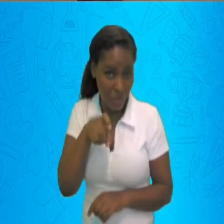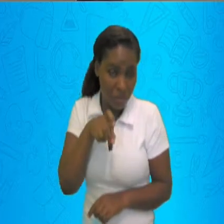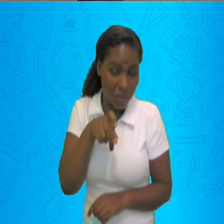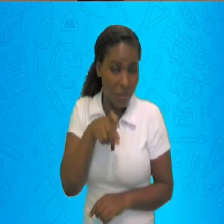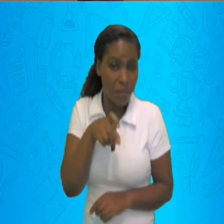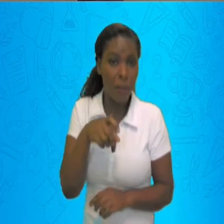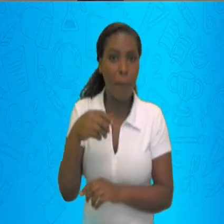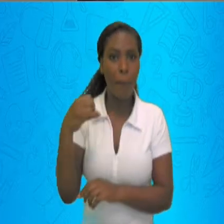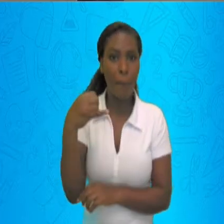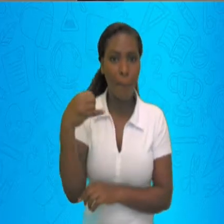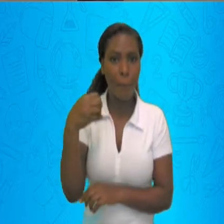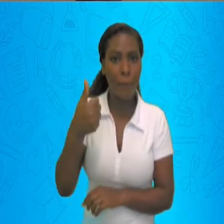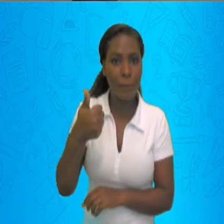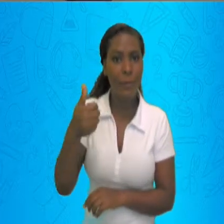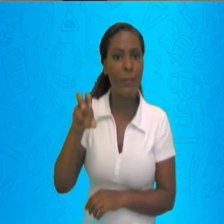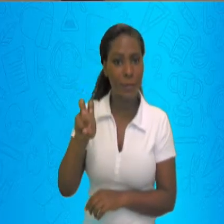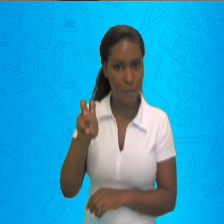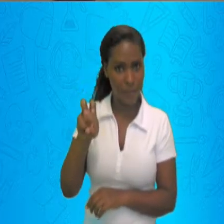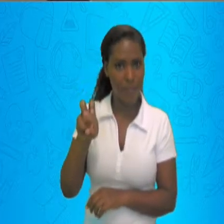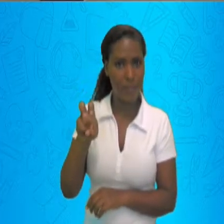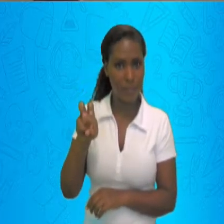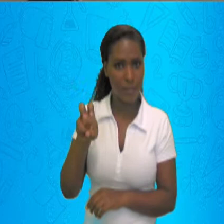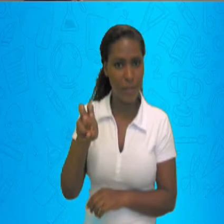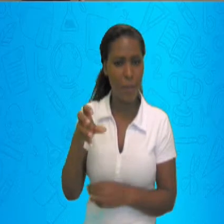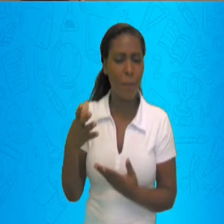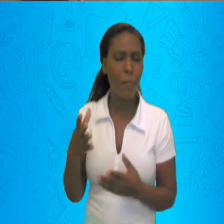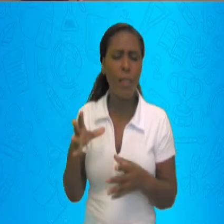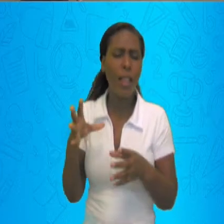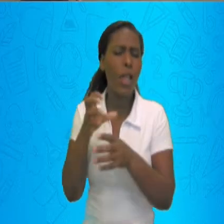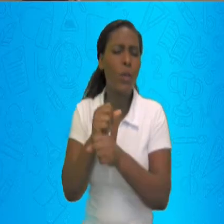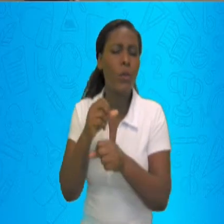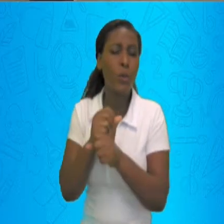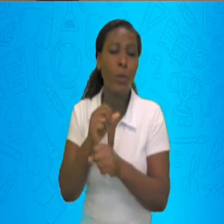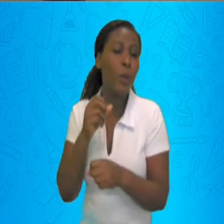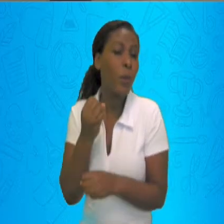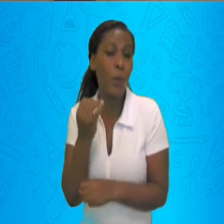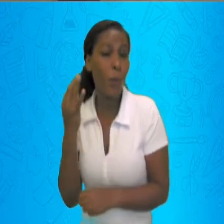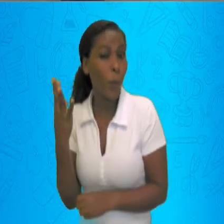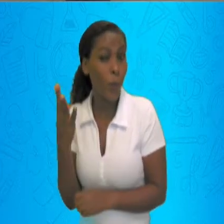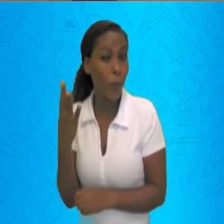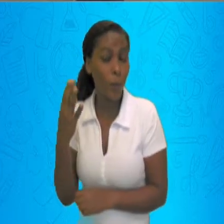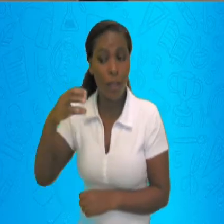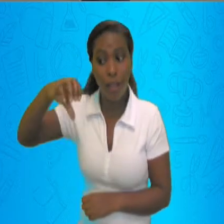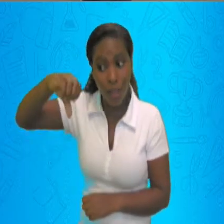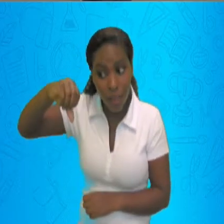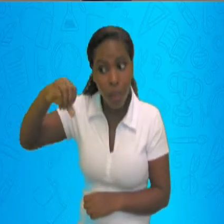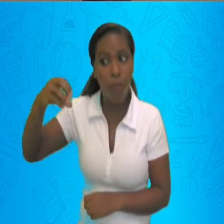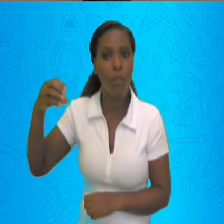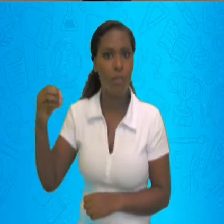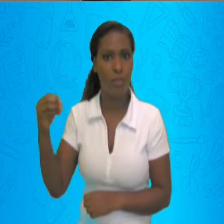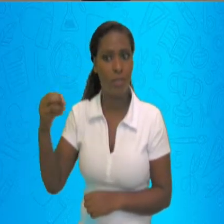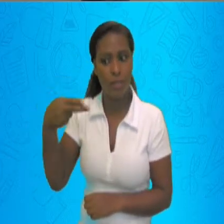menos 15, tem que dar quanto? Tem que dar 90.